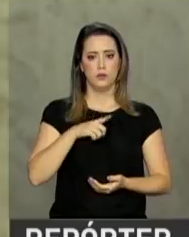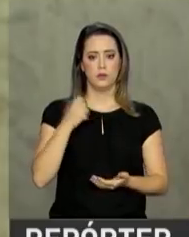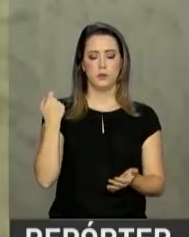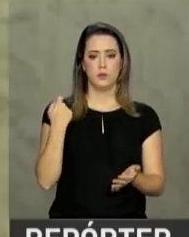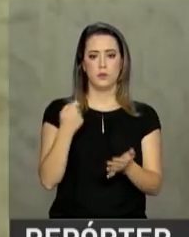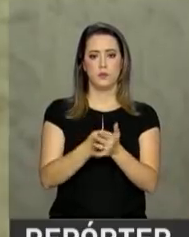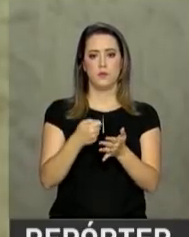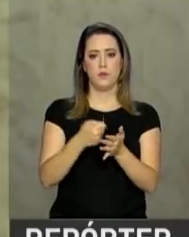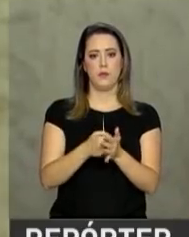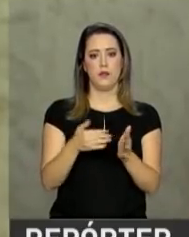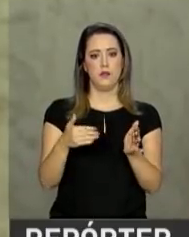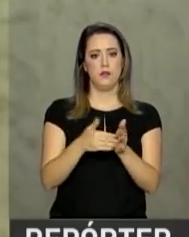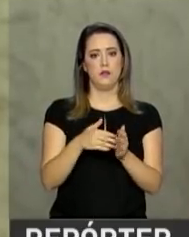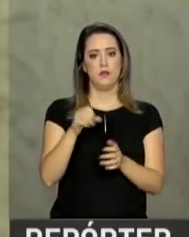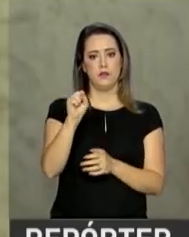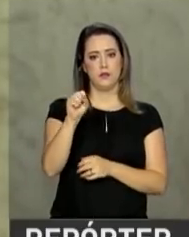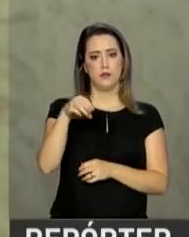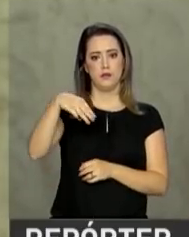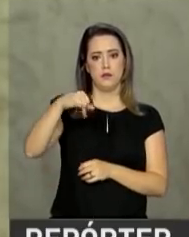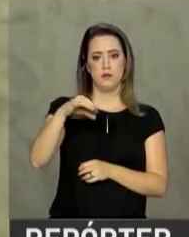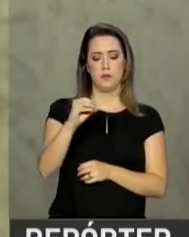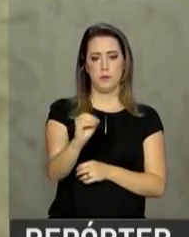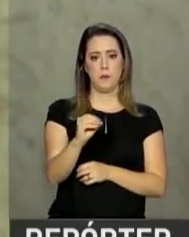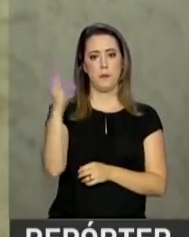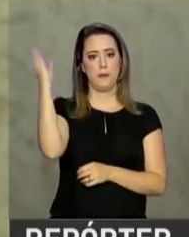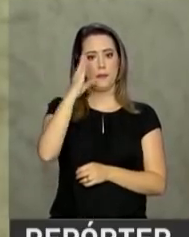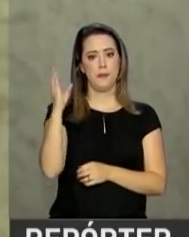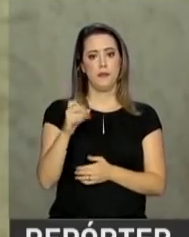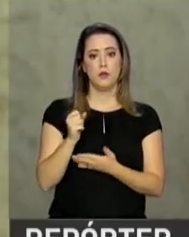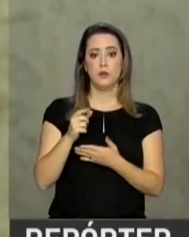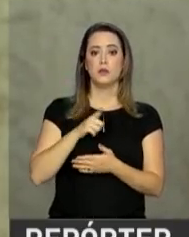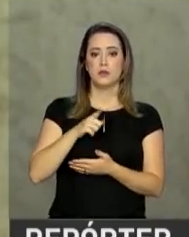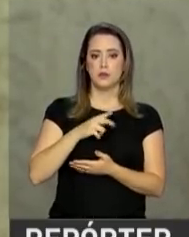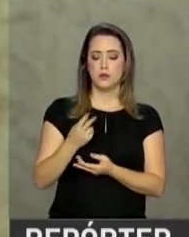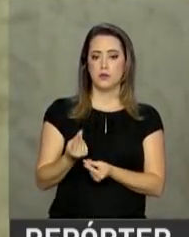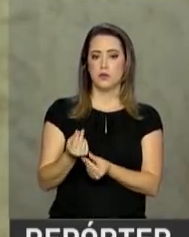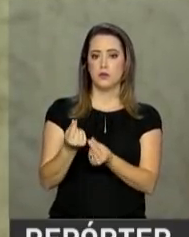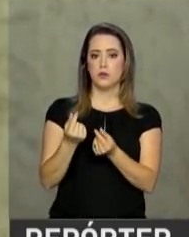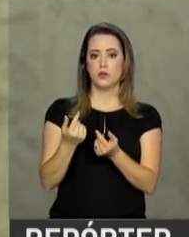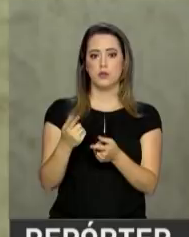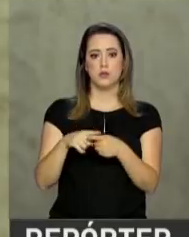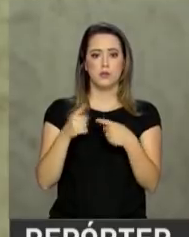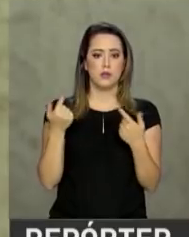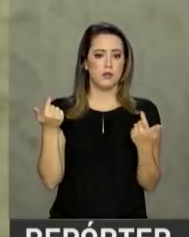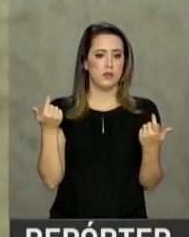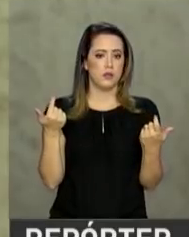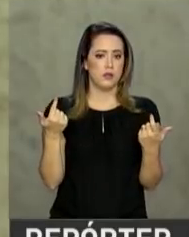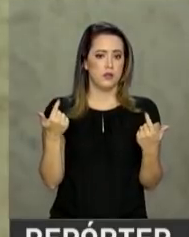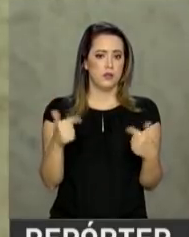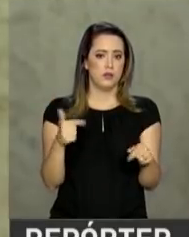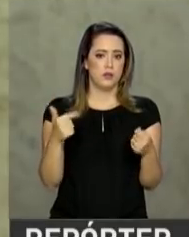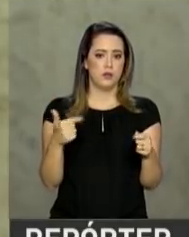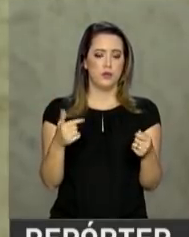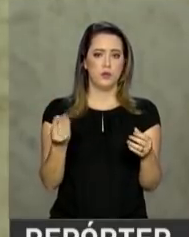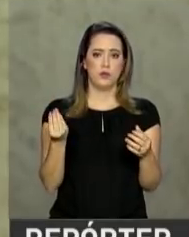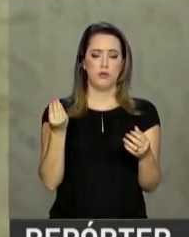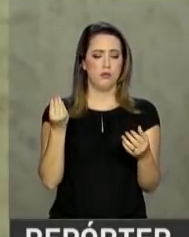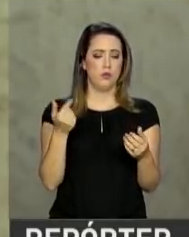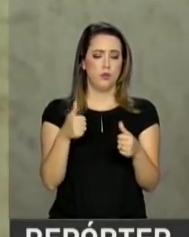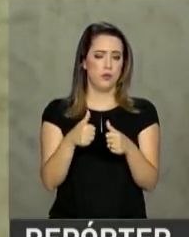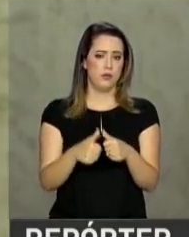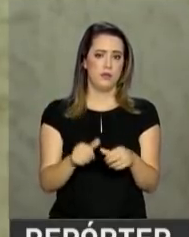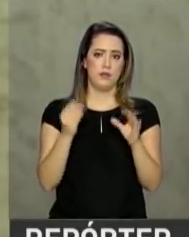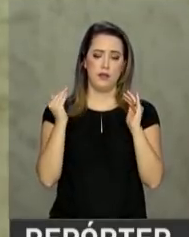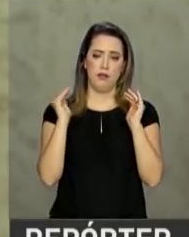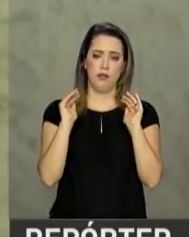esses pagamentos até o dia 8 de maio o brasil dispõe dos recursos mas não existe obviamente previsão orçamentária